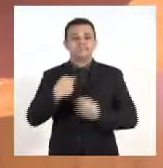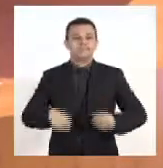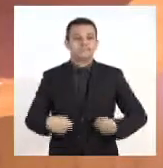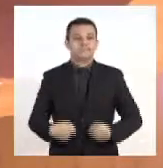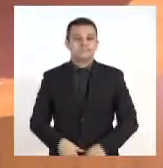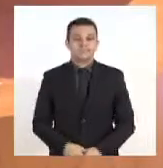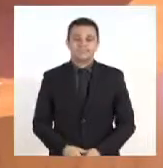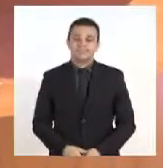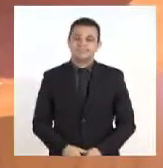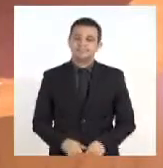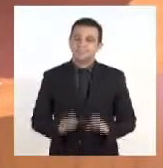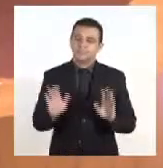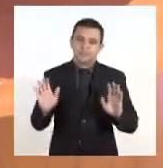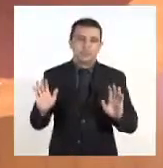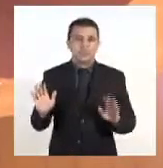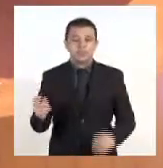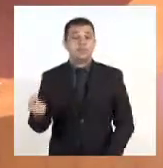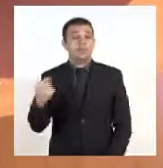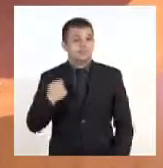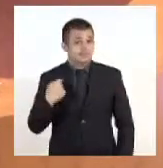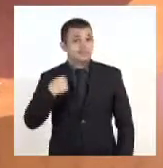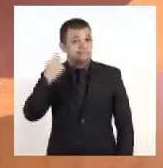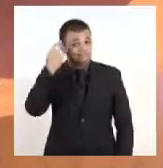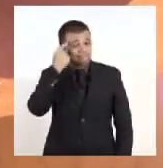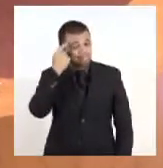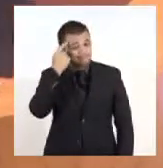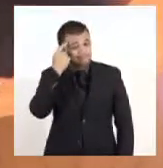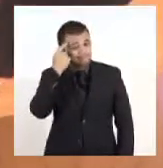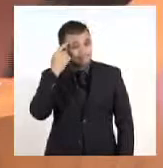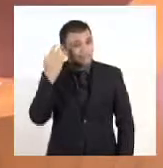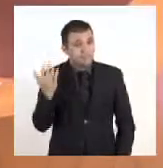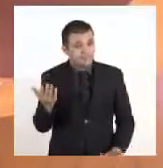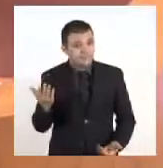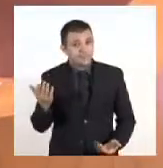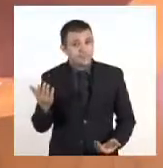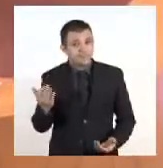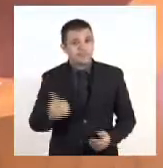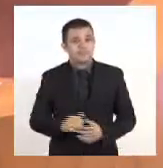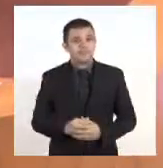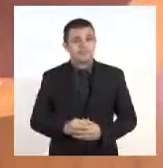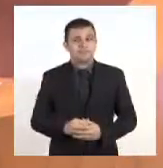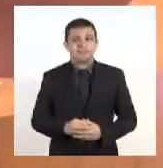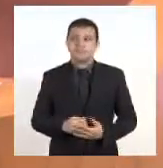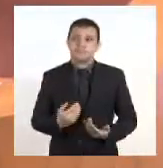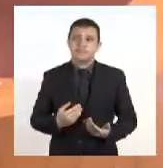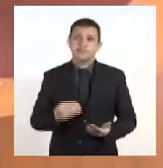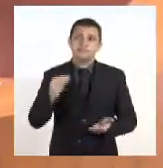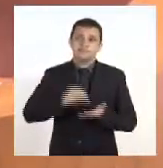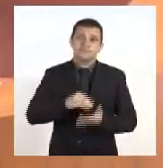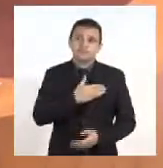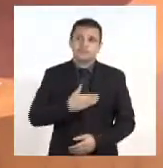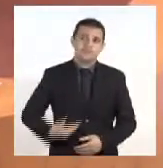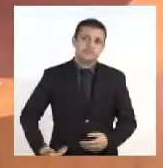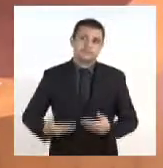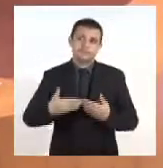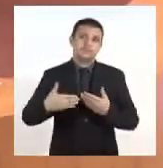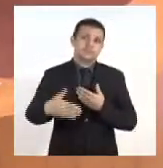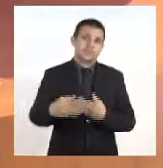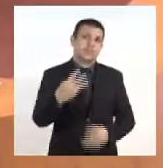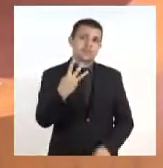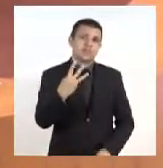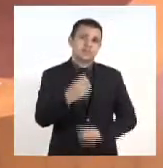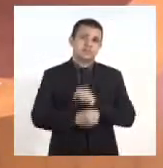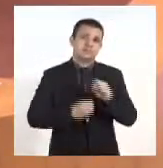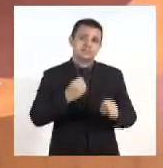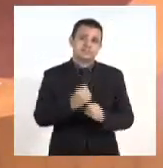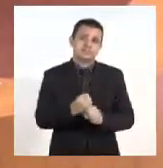Eu, sinceramente, eu fico pensando que ainda faltam 3 anos e meio pela frente.